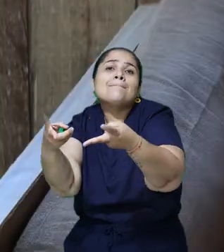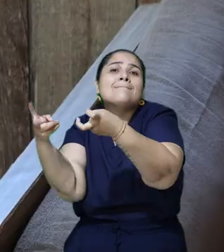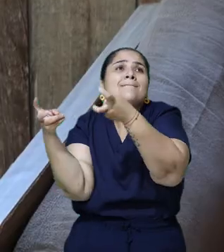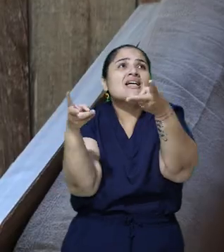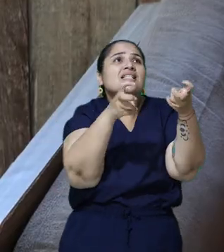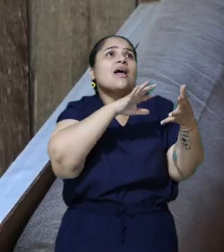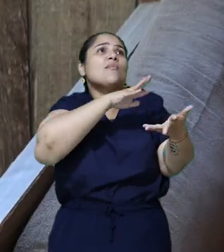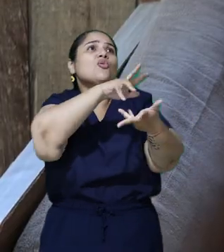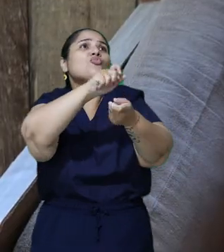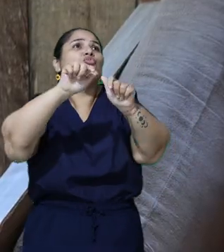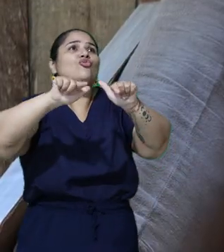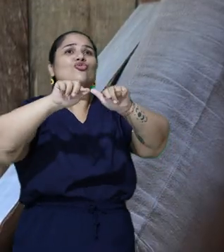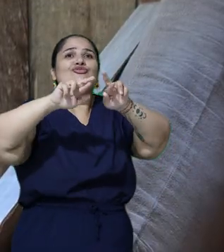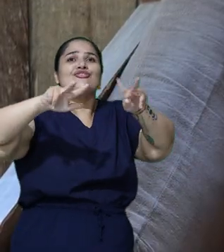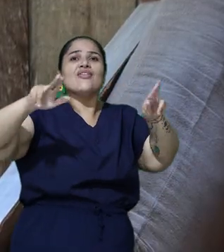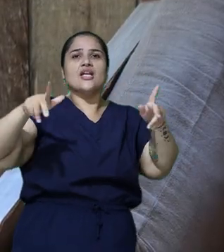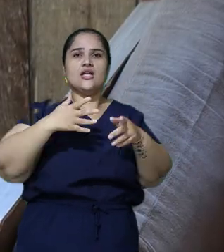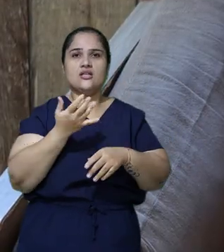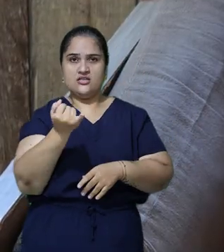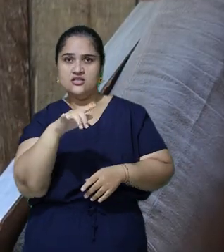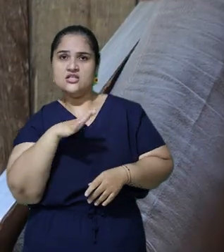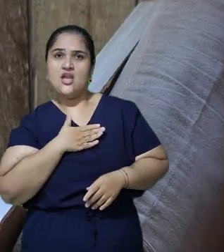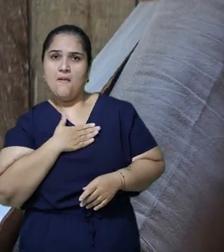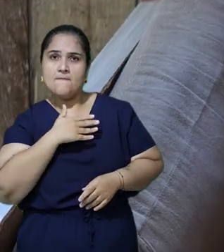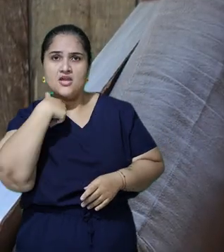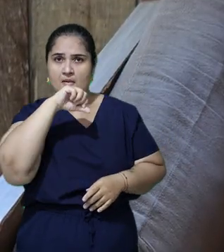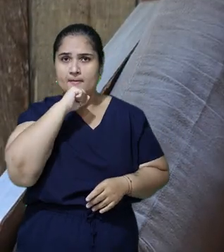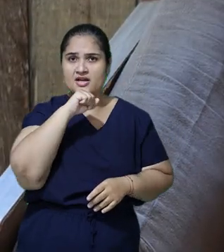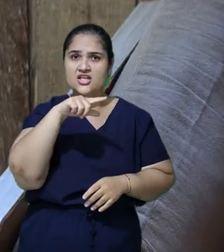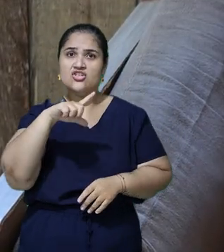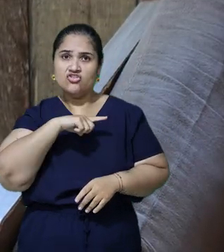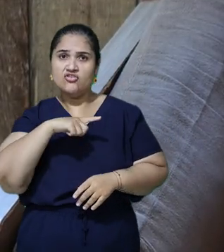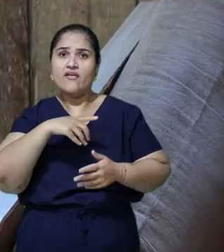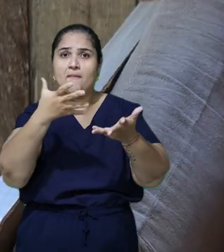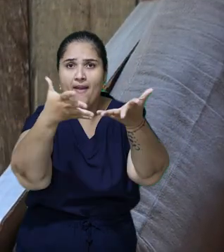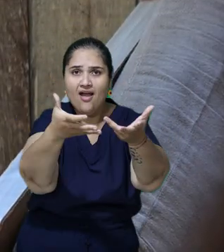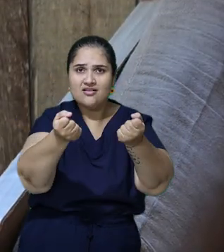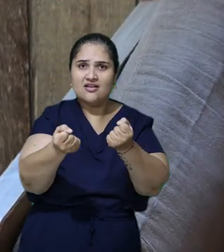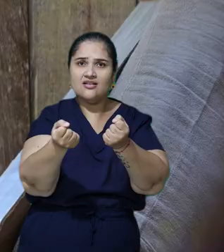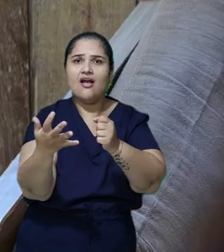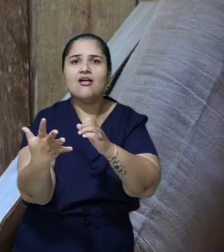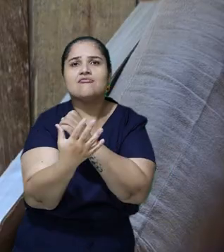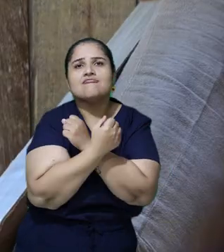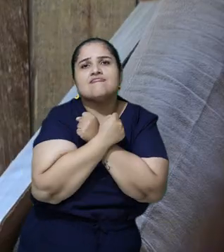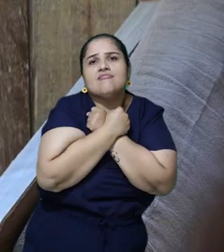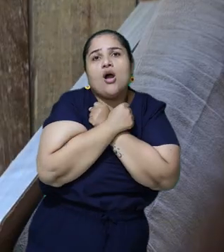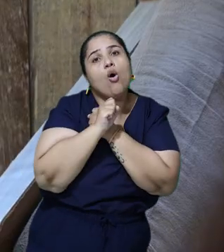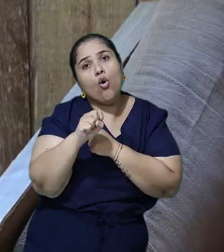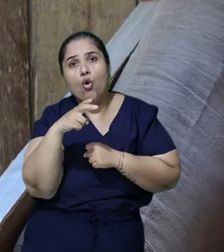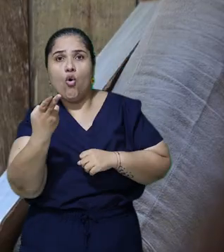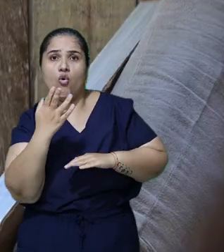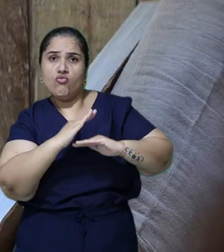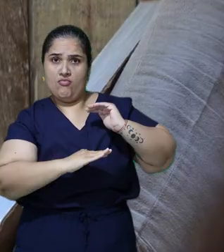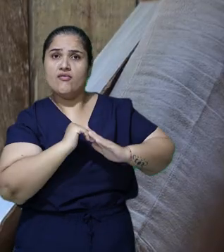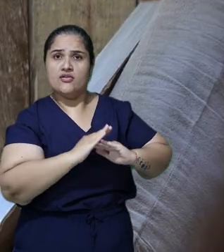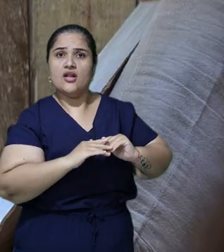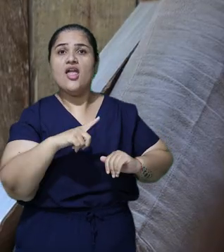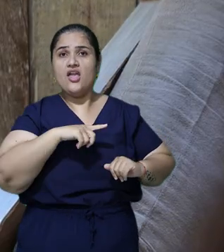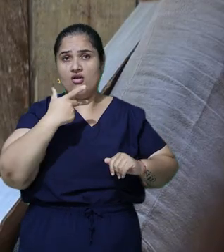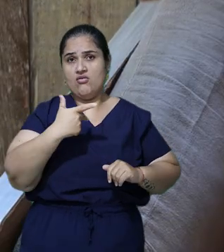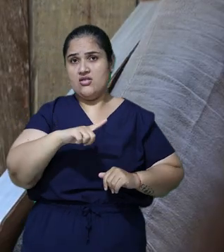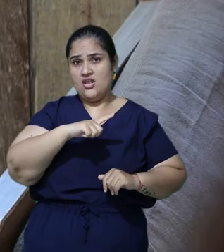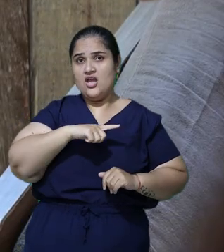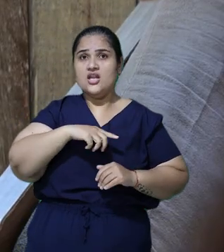a minha mãe tivesse me acolhido com os profissionais, hoje eu teria uma vida normal e eu não tenho,